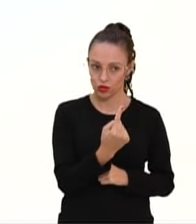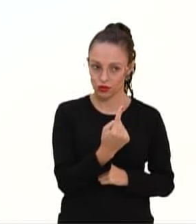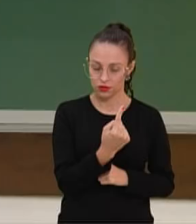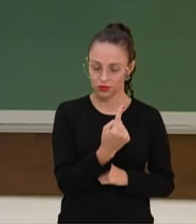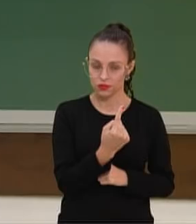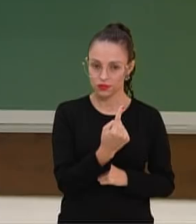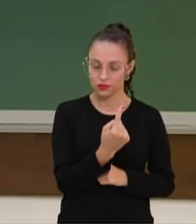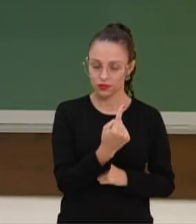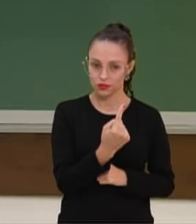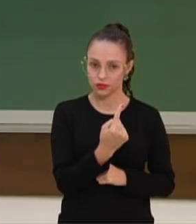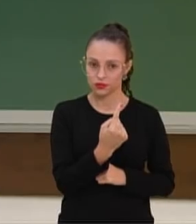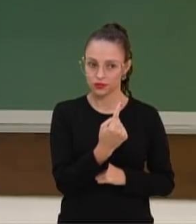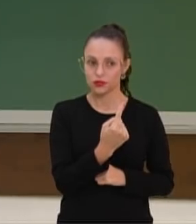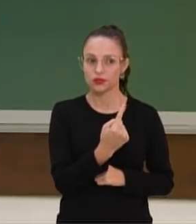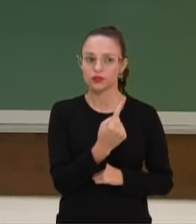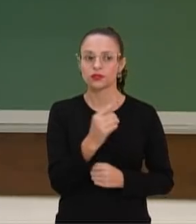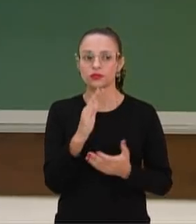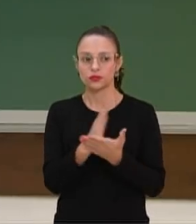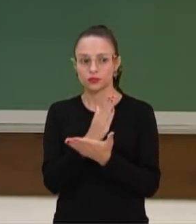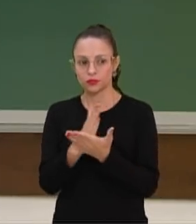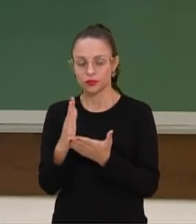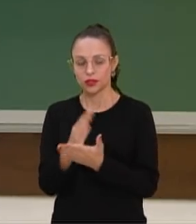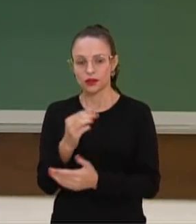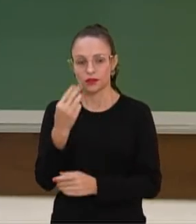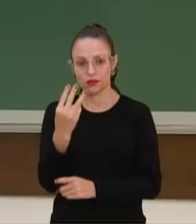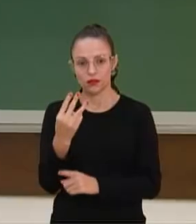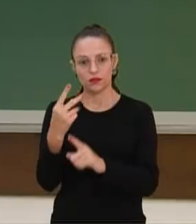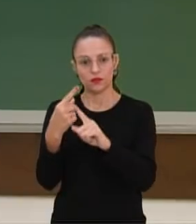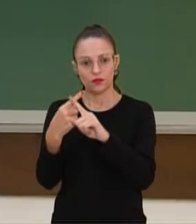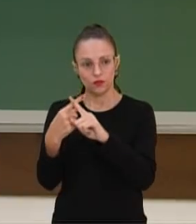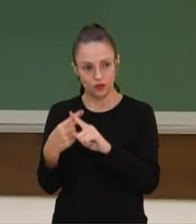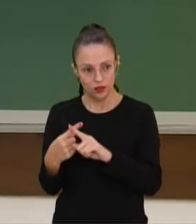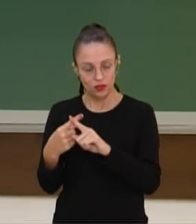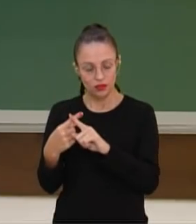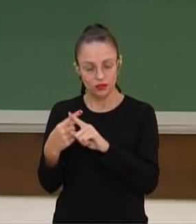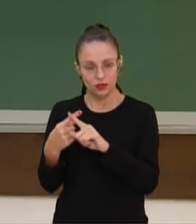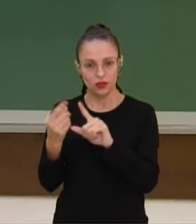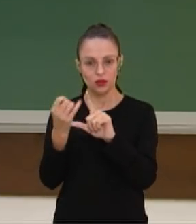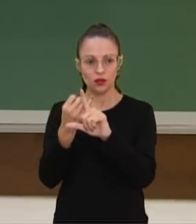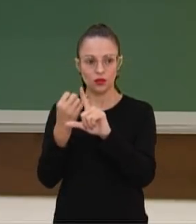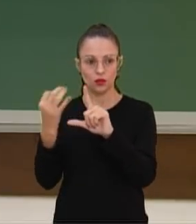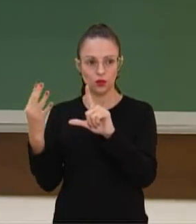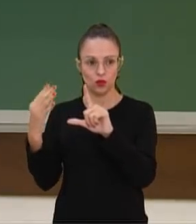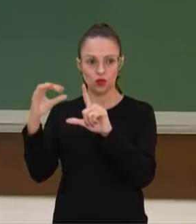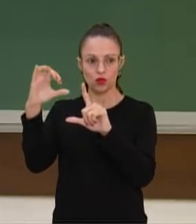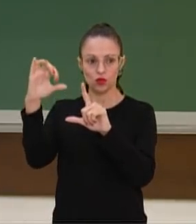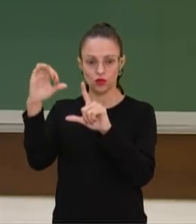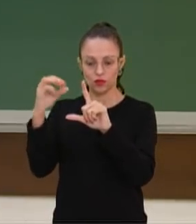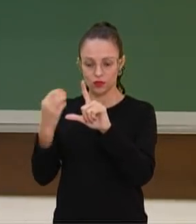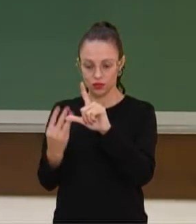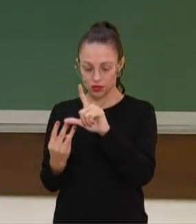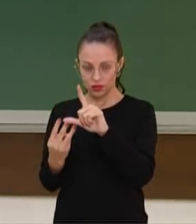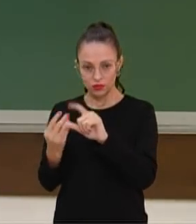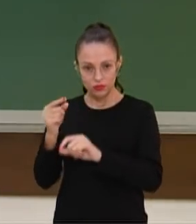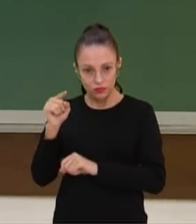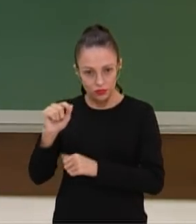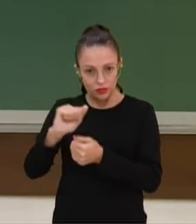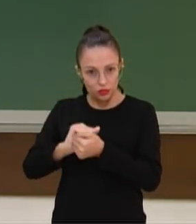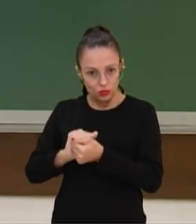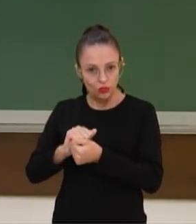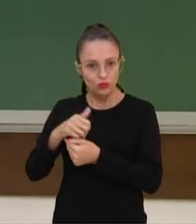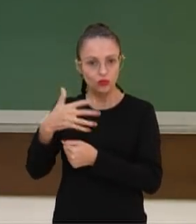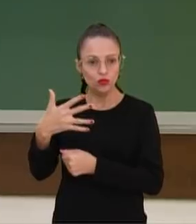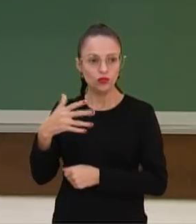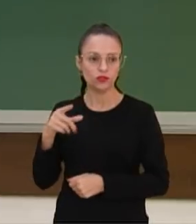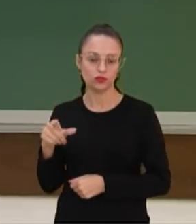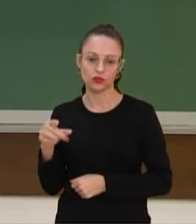3 e depois multiplicar com o log de 9 na base 3 como expoente